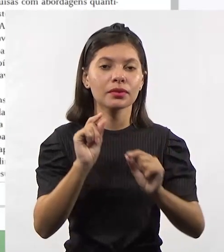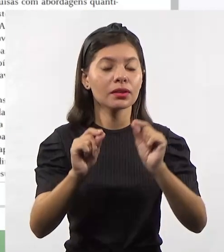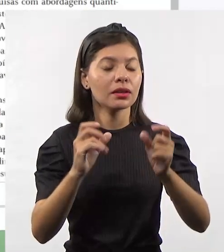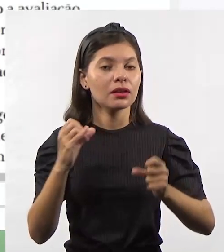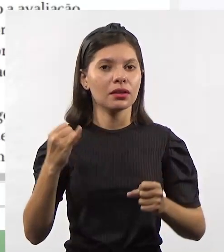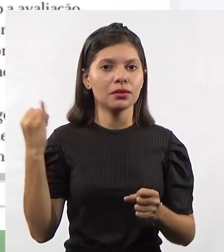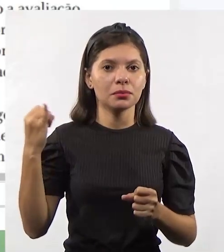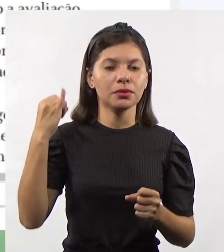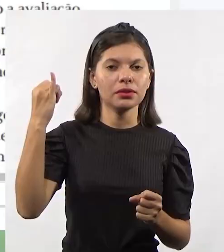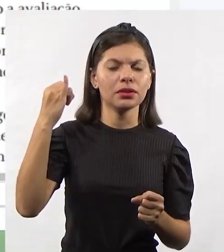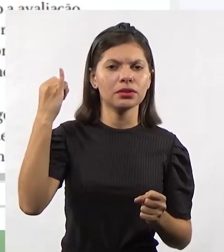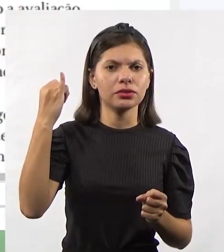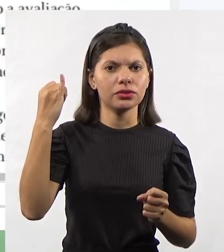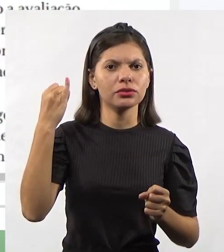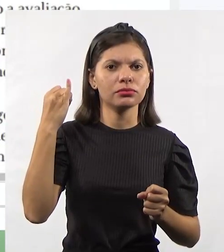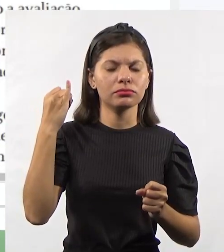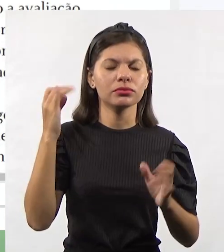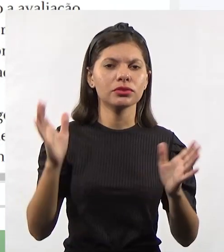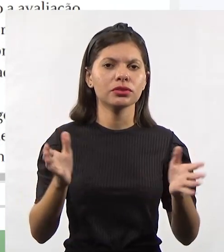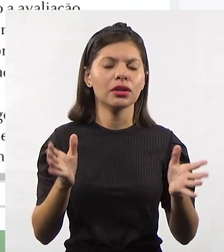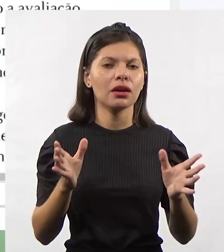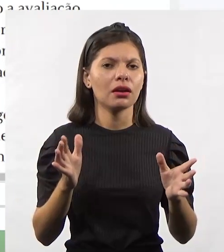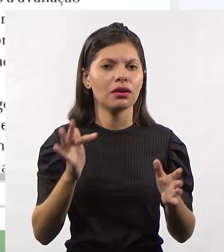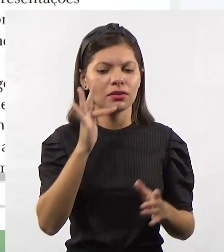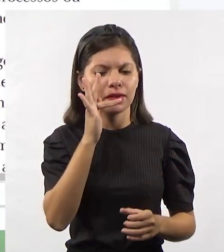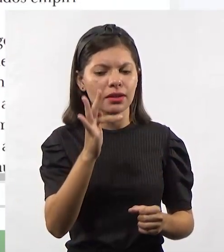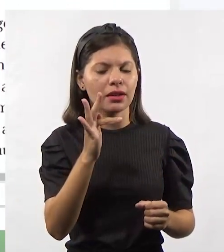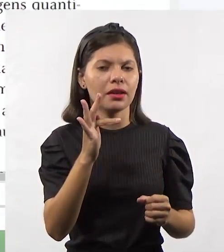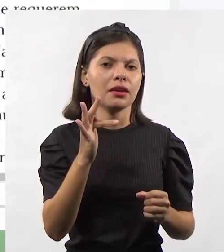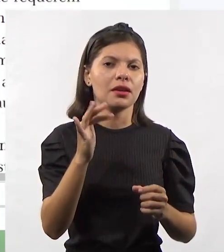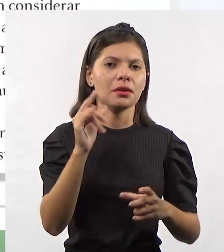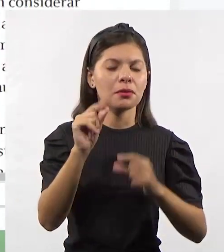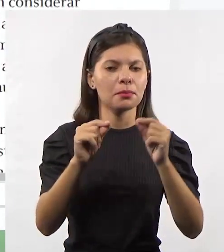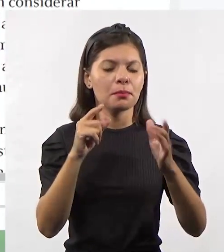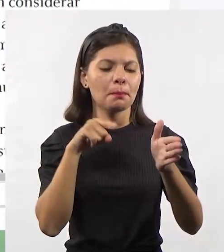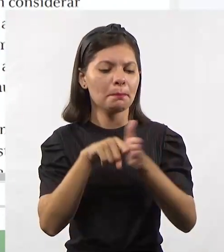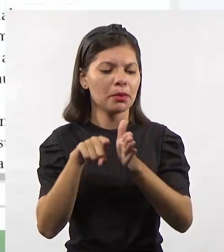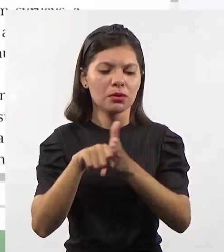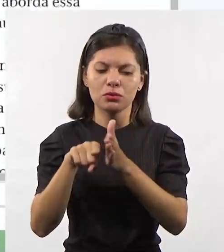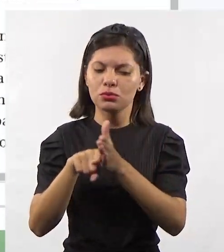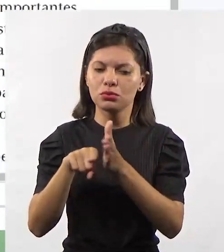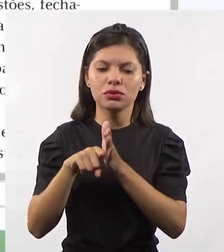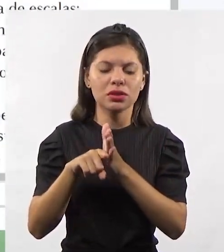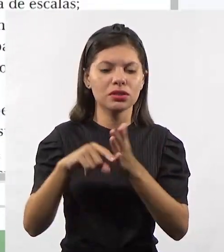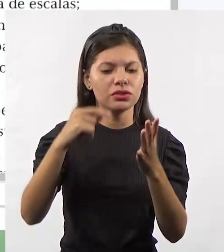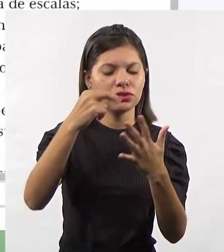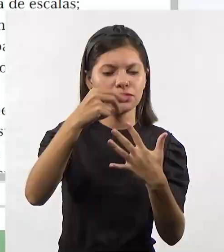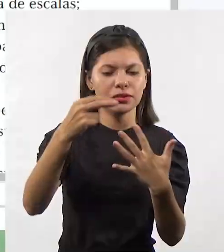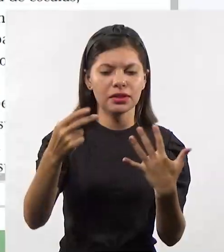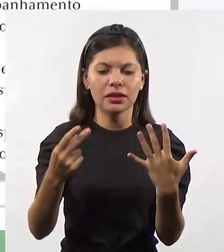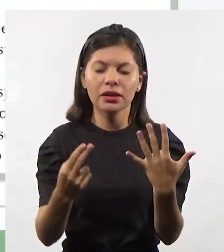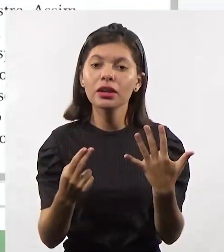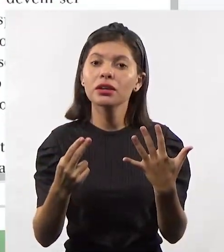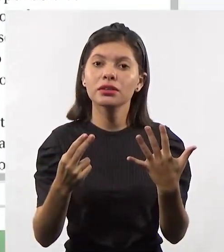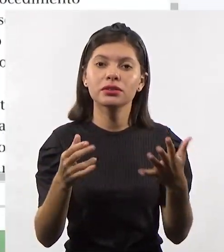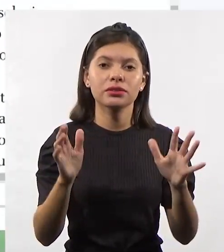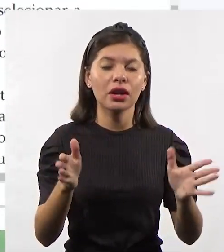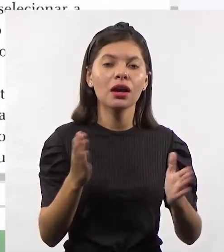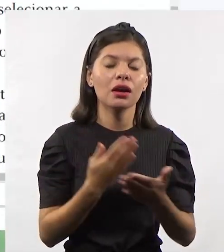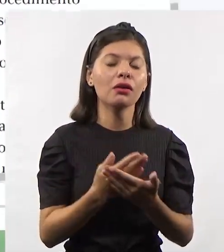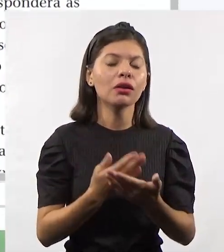importante como eu falei se elas vão ser abertas fechadas estruturadas sendo estruturadas Então aqui tem